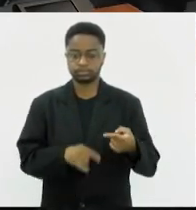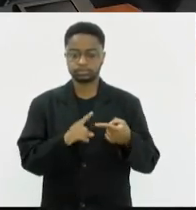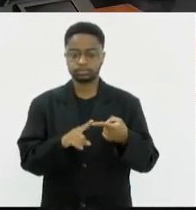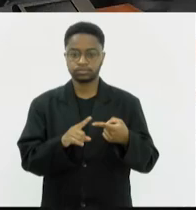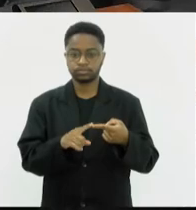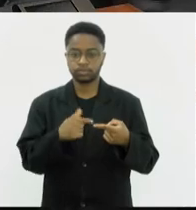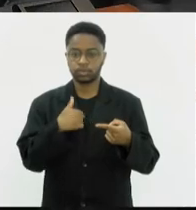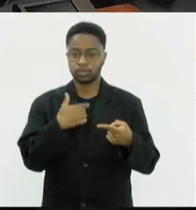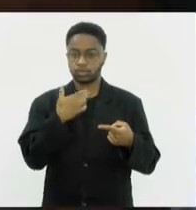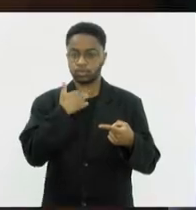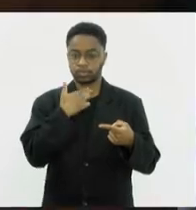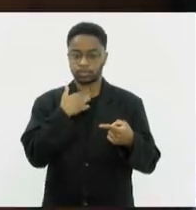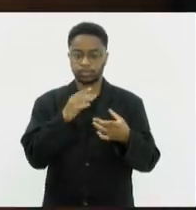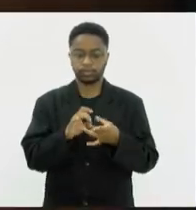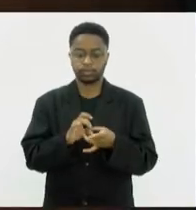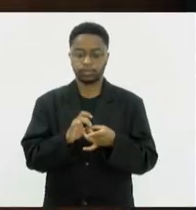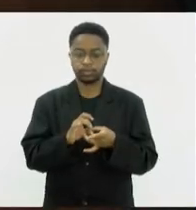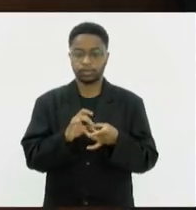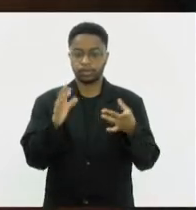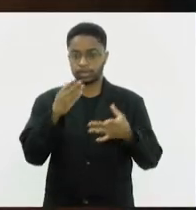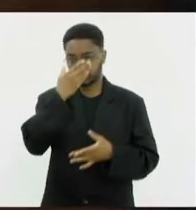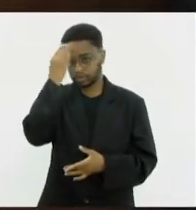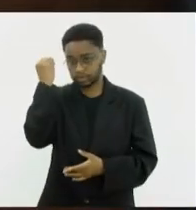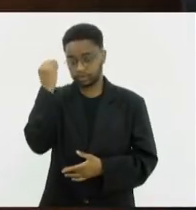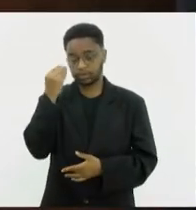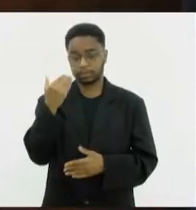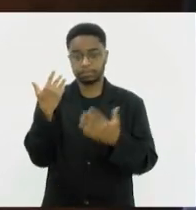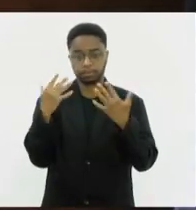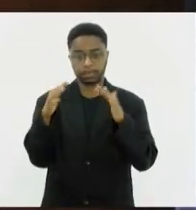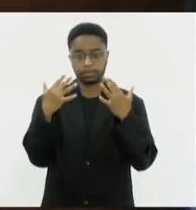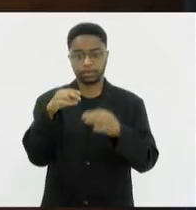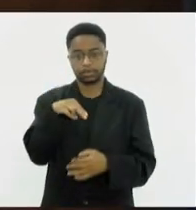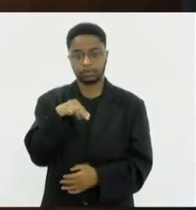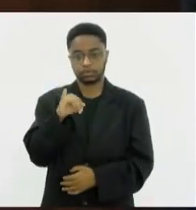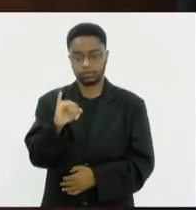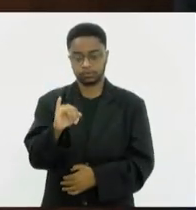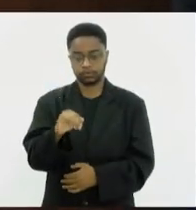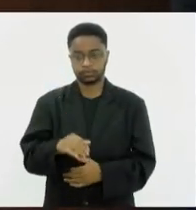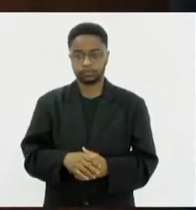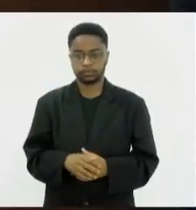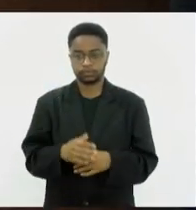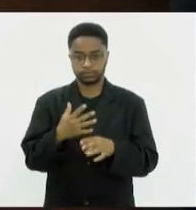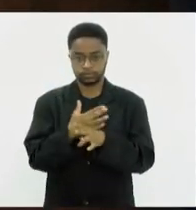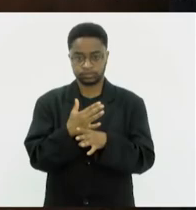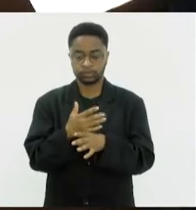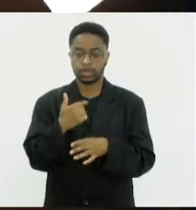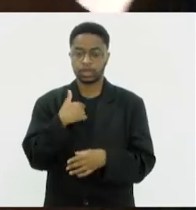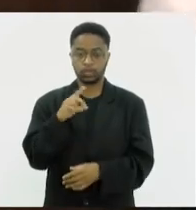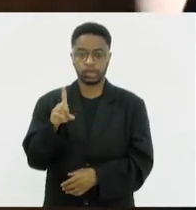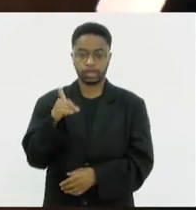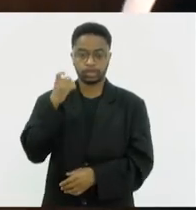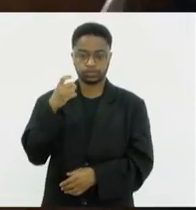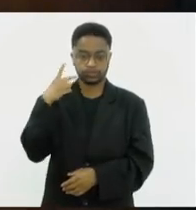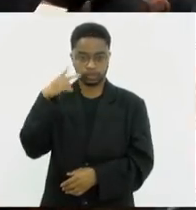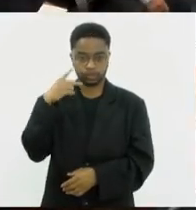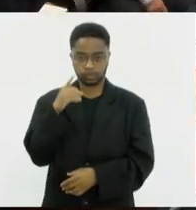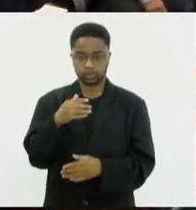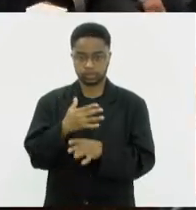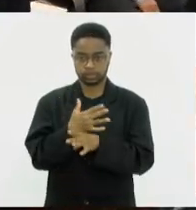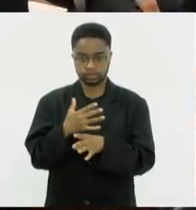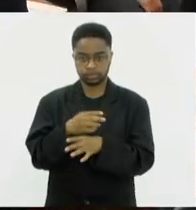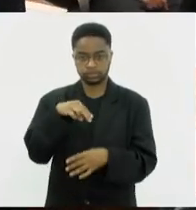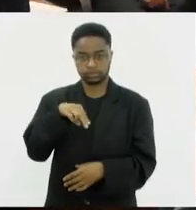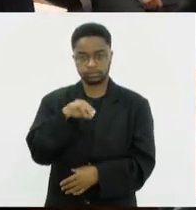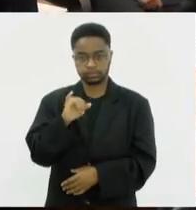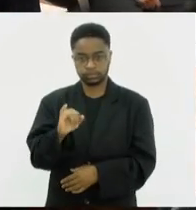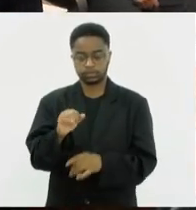deixar de parabenizar o Nova Iguaçu. Eu fui vereador naquela cidade, junto